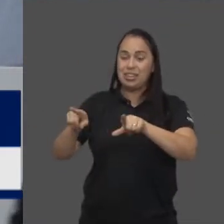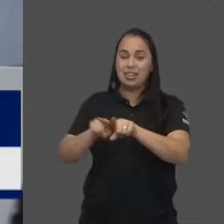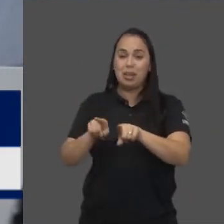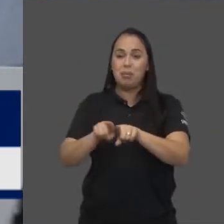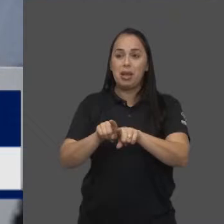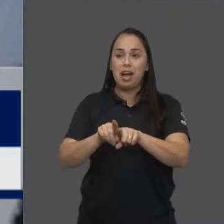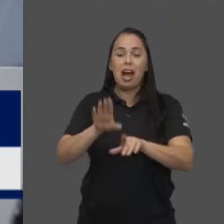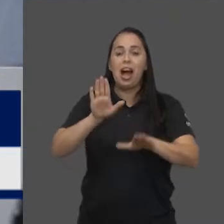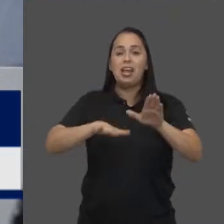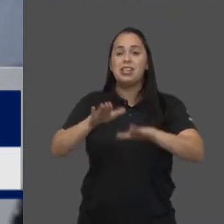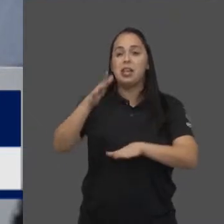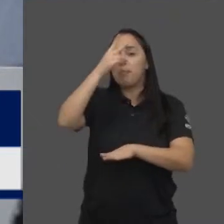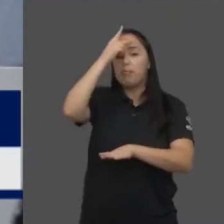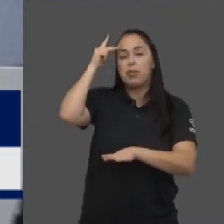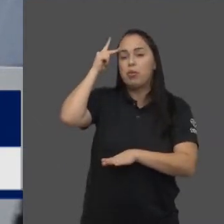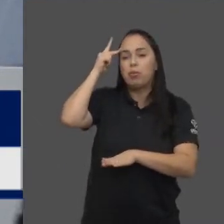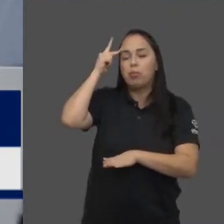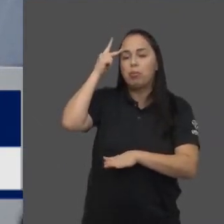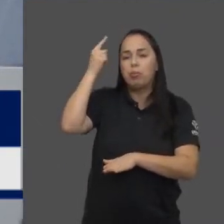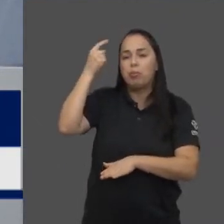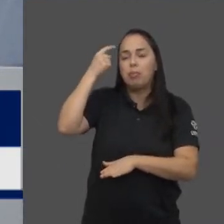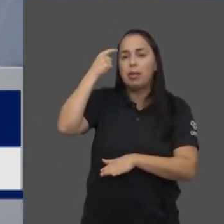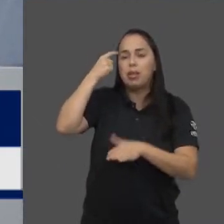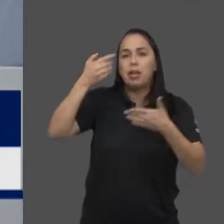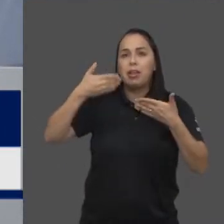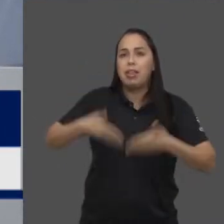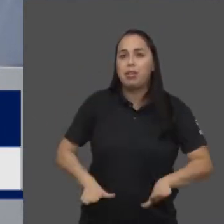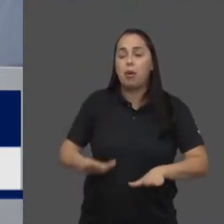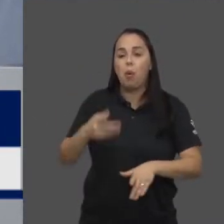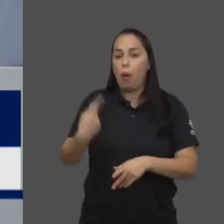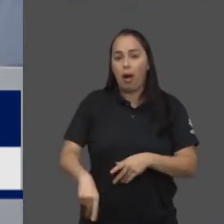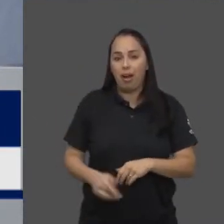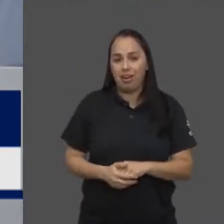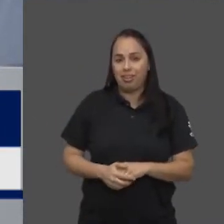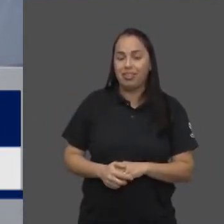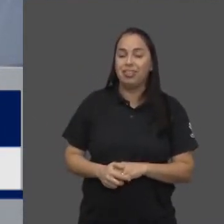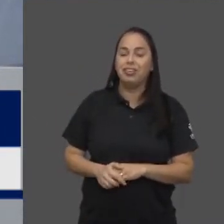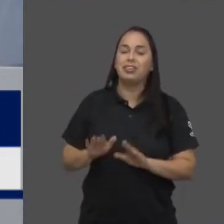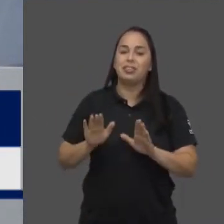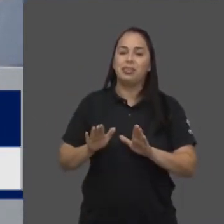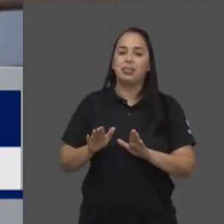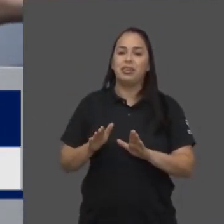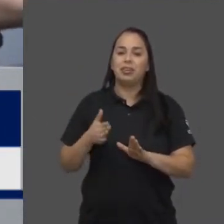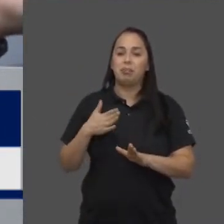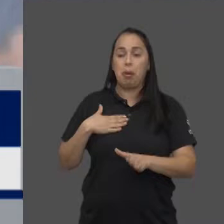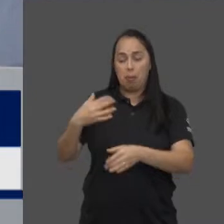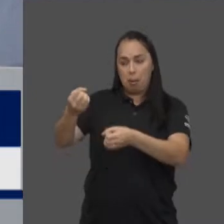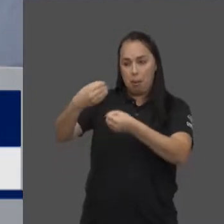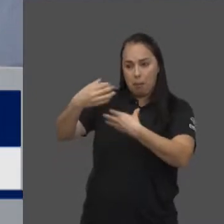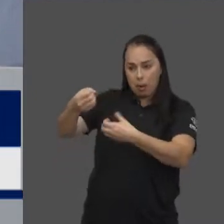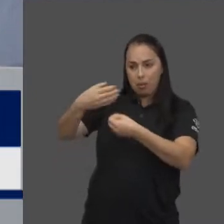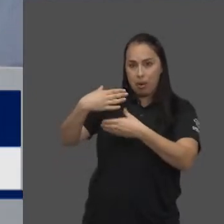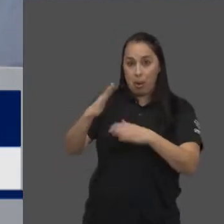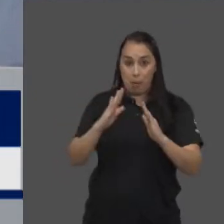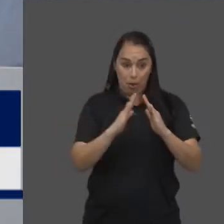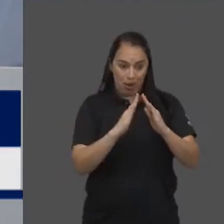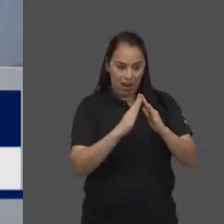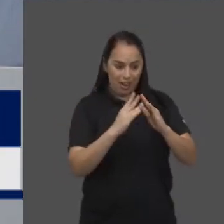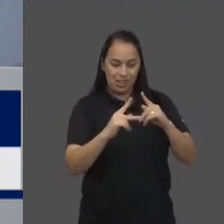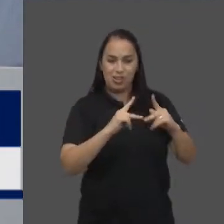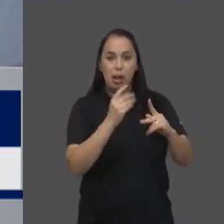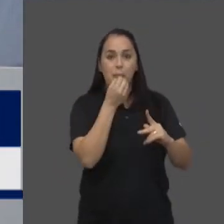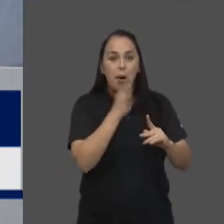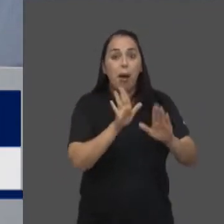agora podemos dizer que você é um cidadão joseense E por incrível que pareça muitos nem sabiam que você não era daqui